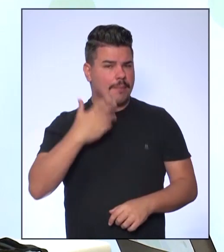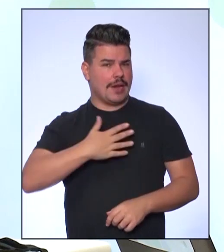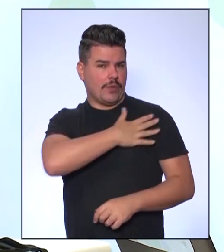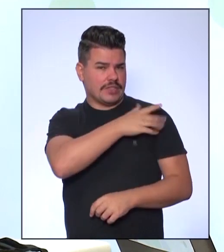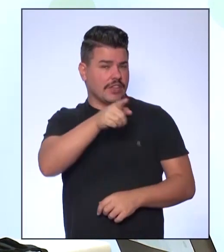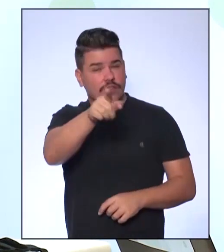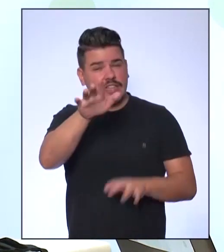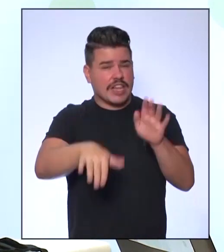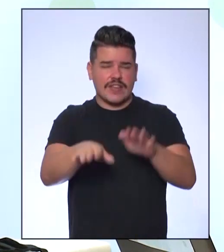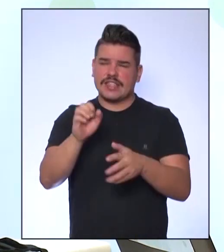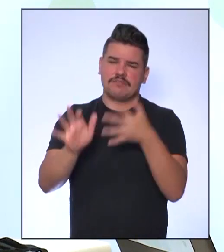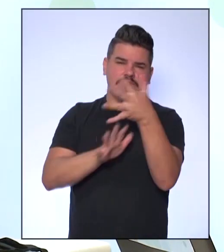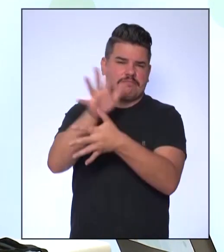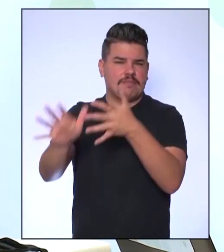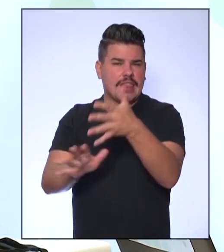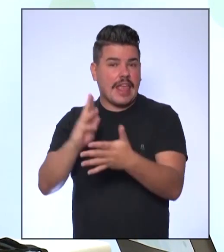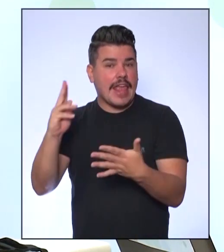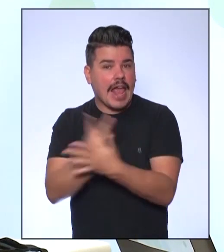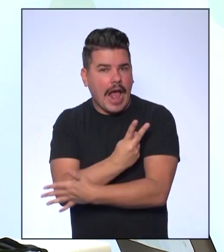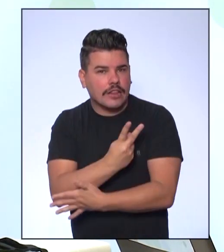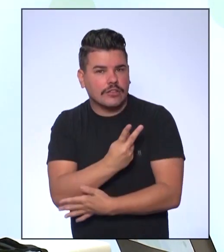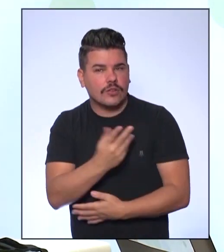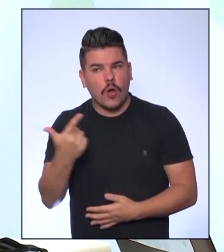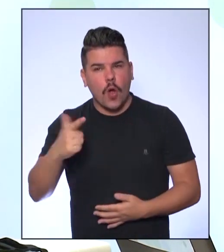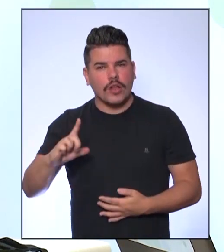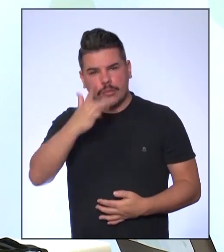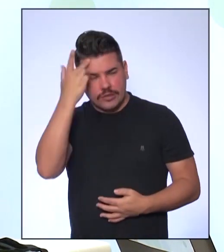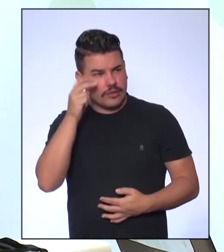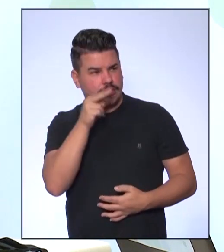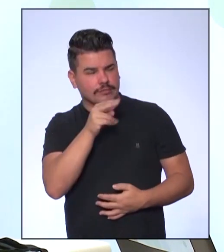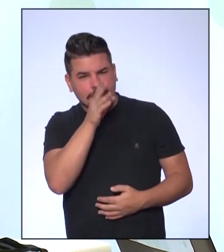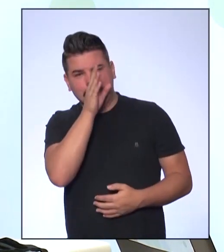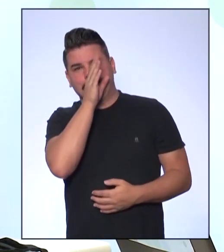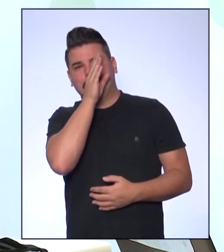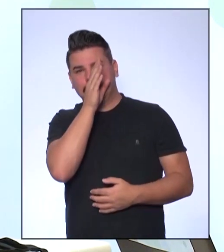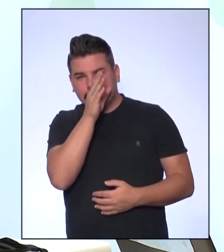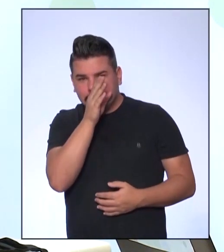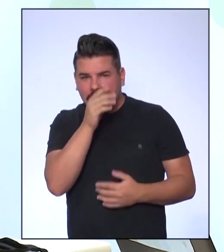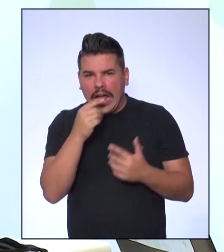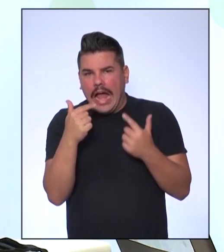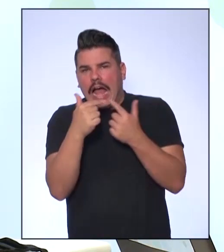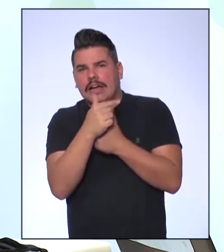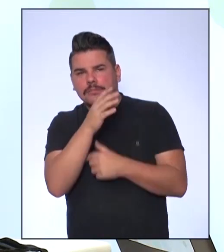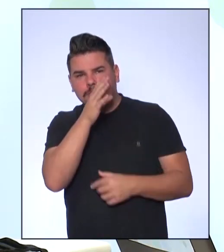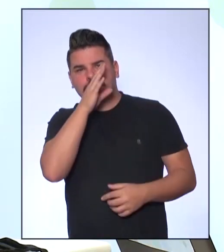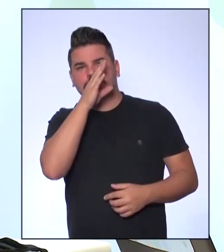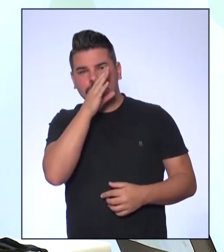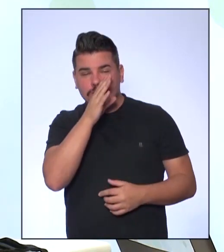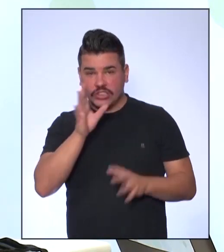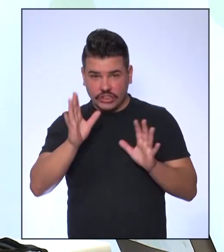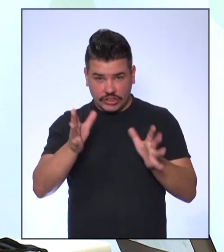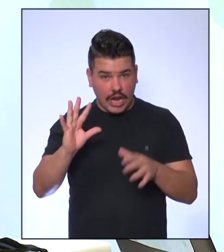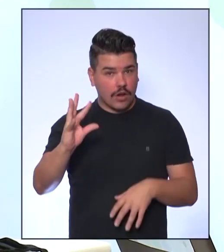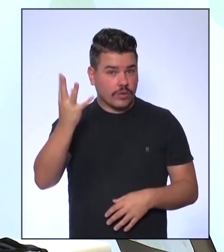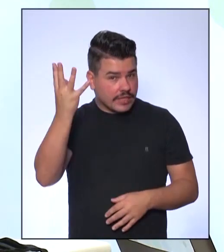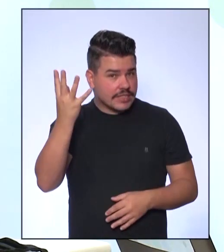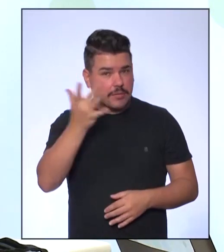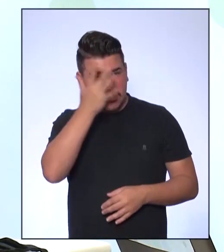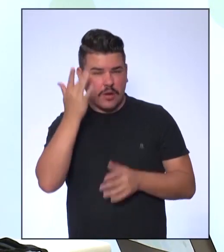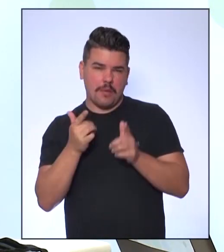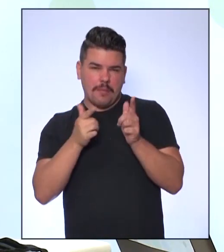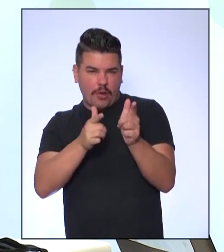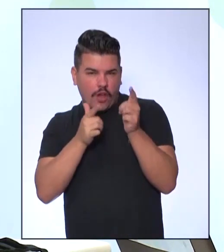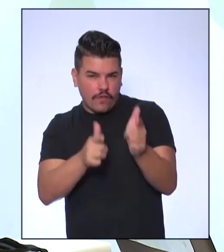falaram alguma coisa, e que vocês tiveram uma resposta não muito bacana, né, de tiração de sarro,